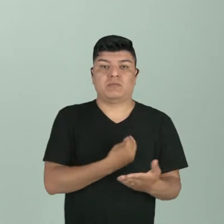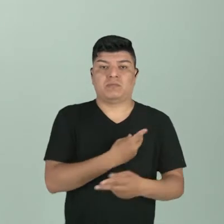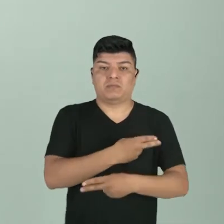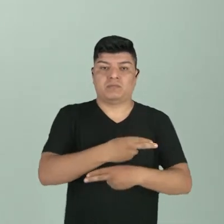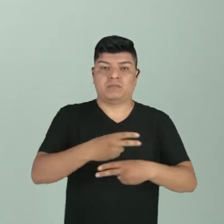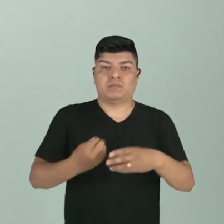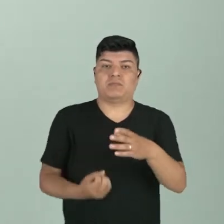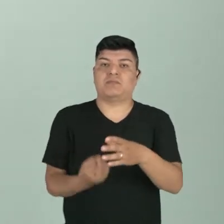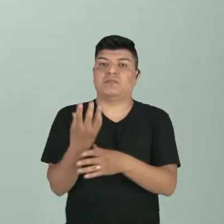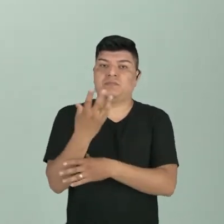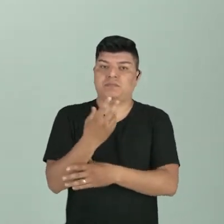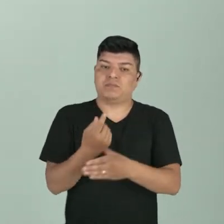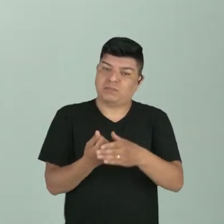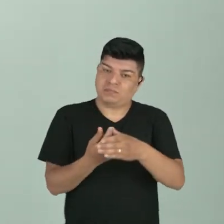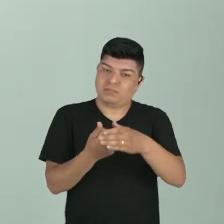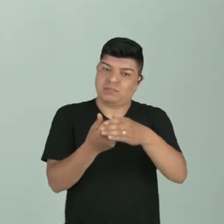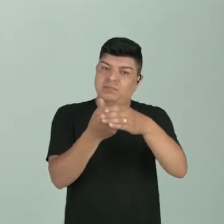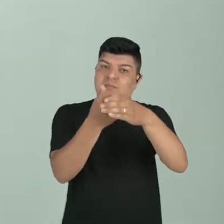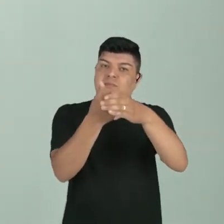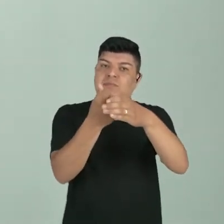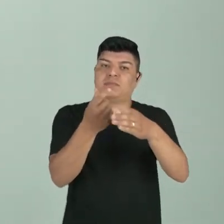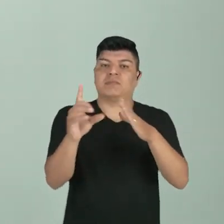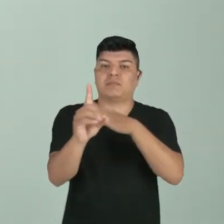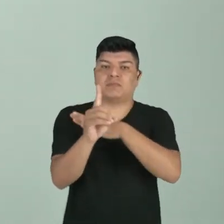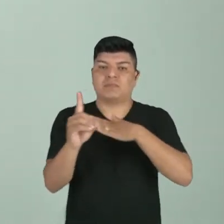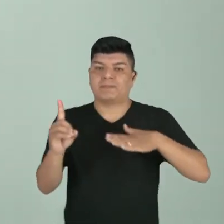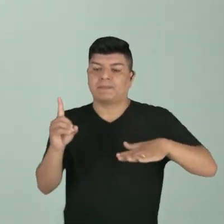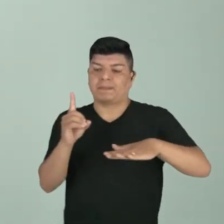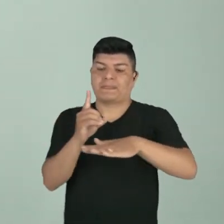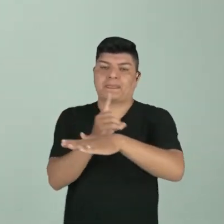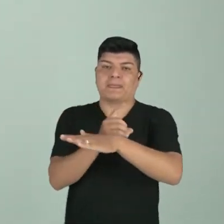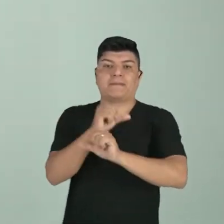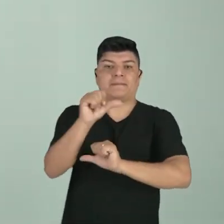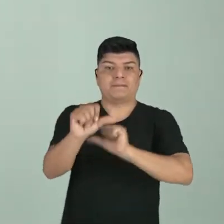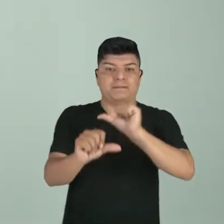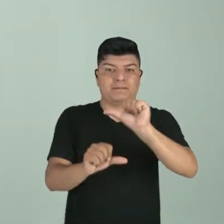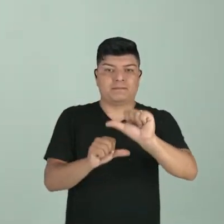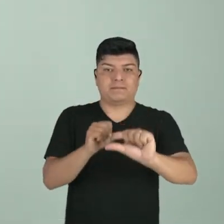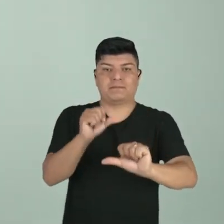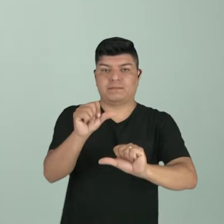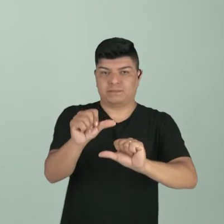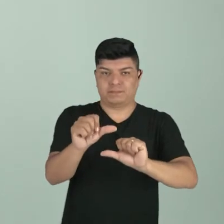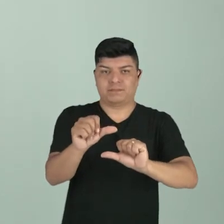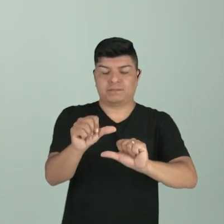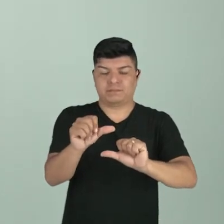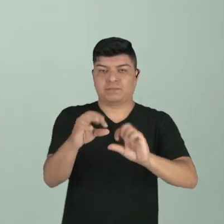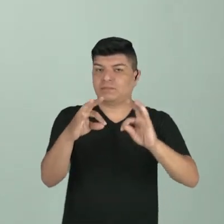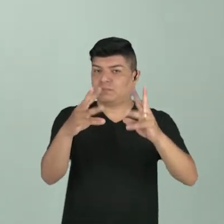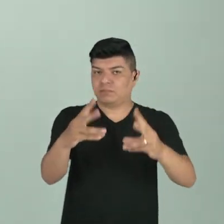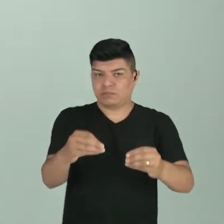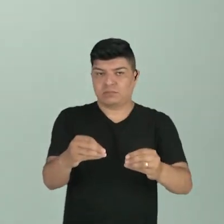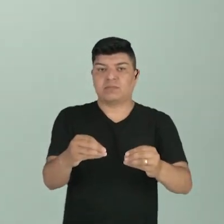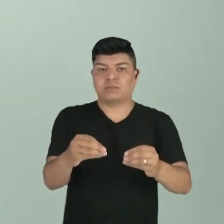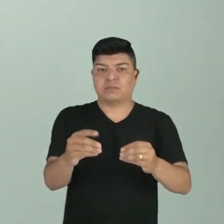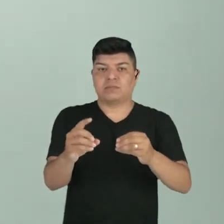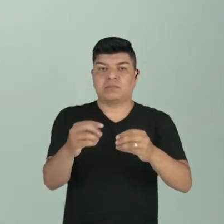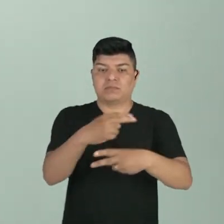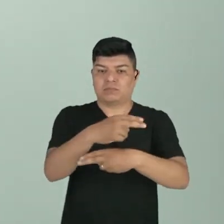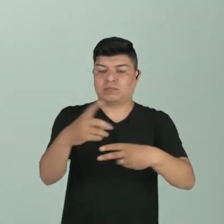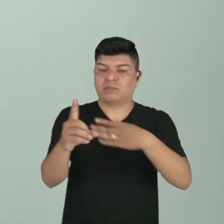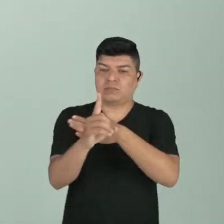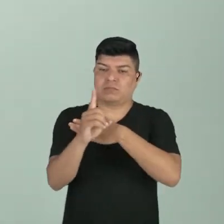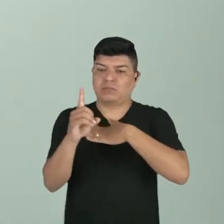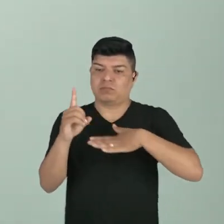produção capitalista. Então, a sociedade ela foi alterada na sua totalidade. As questões sociais,